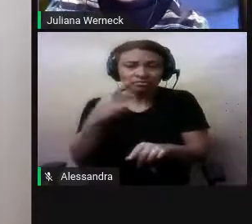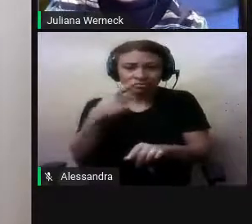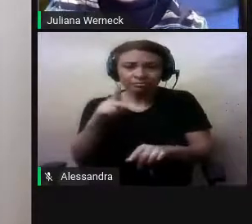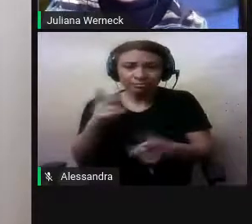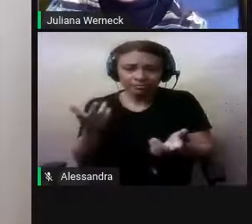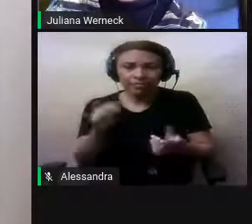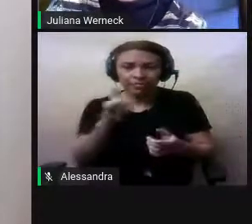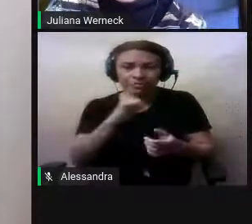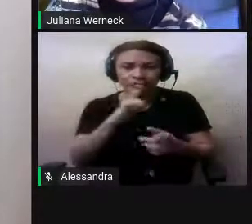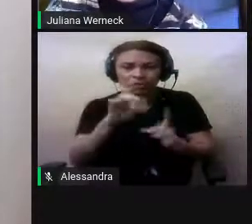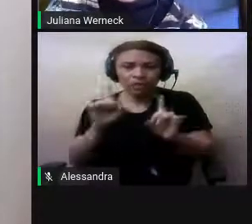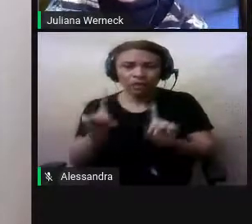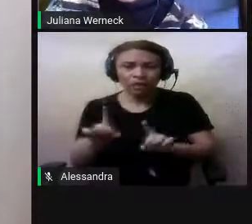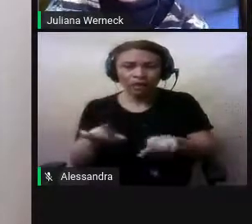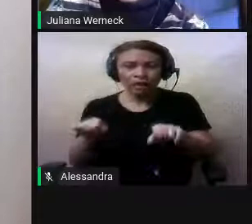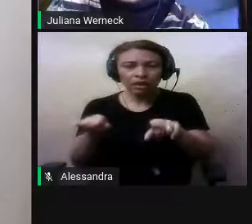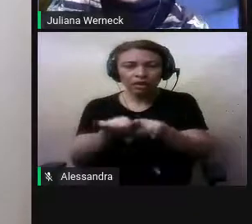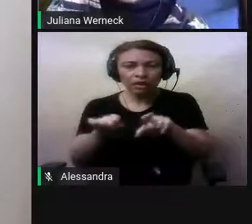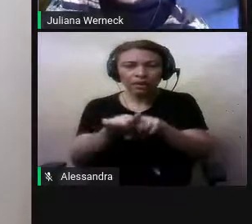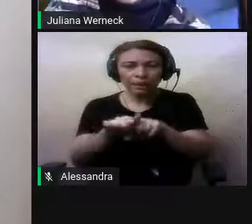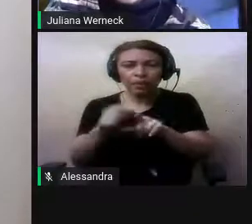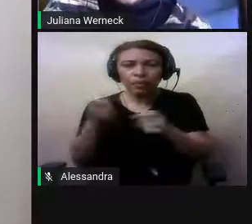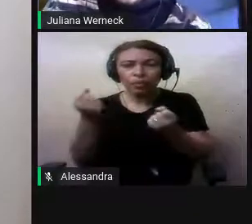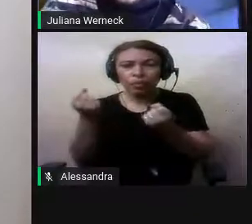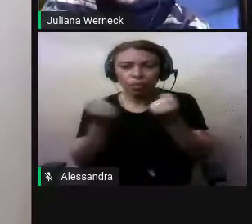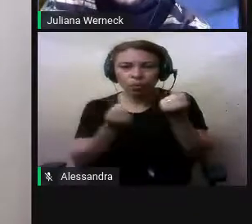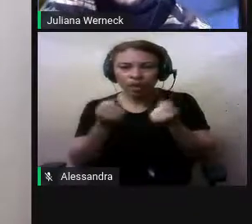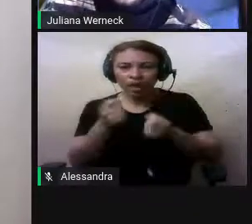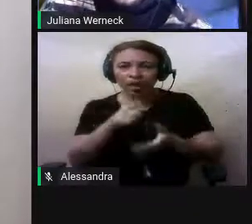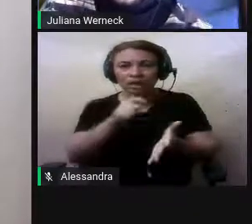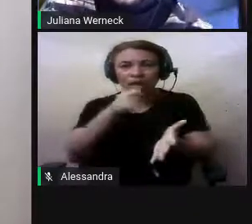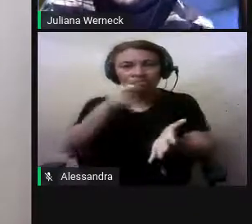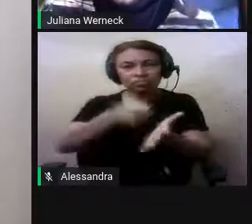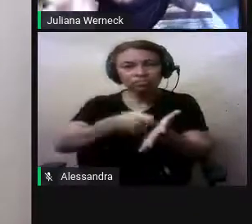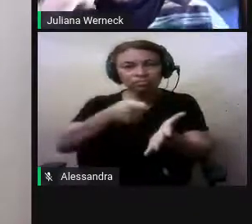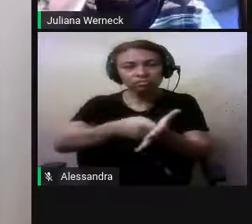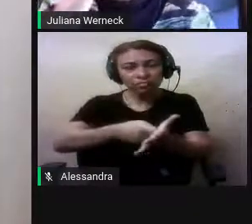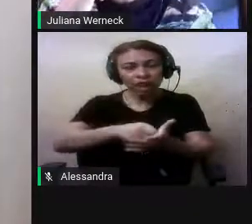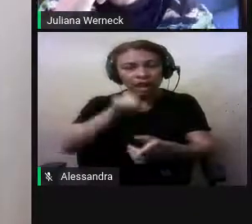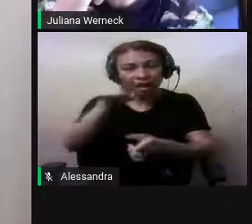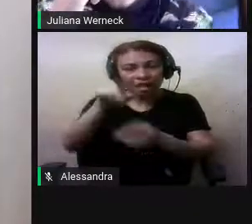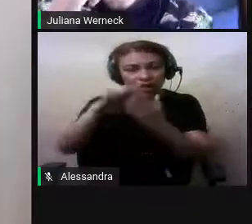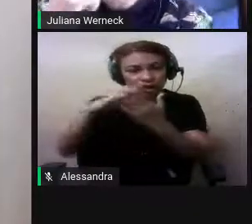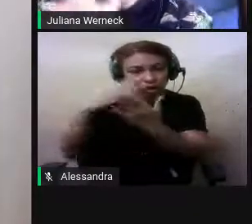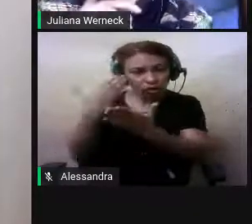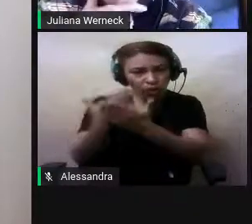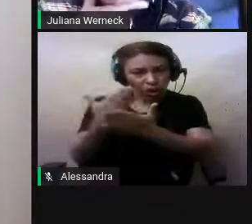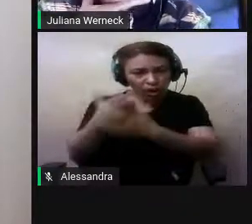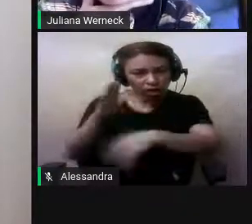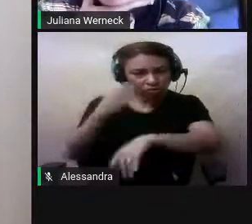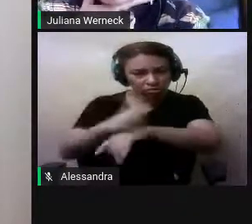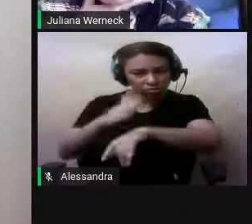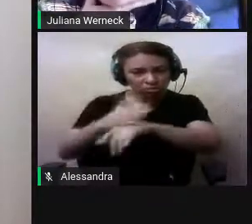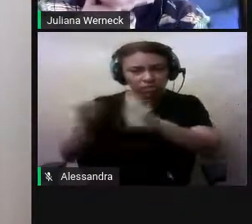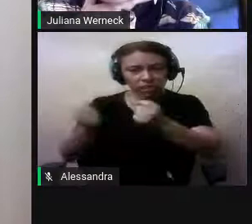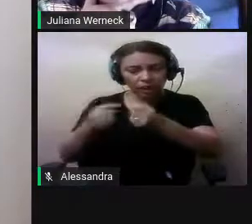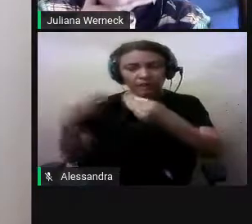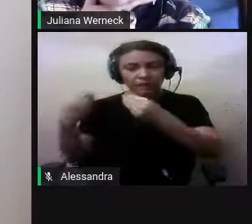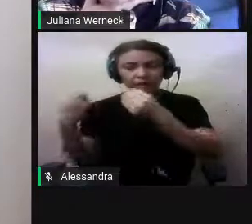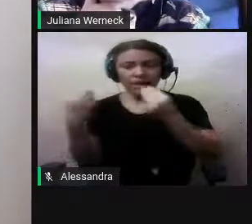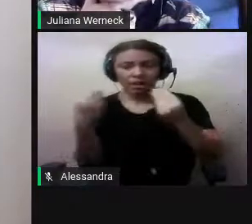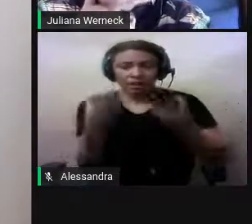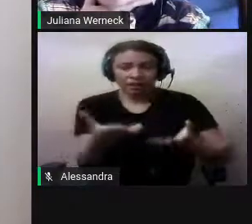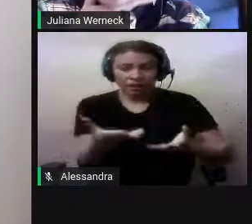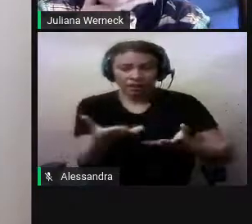tinha. Inclusive, a questão do carro, se eu exigisse na lei, a autoescola tinha que fornecer esse veículo. Ou então